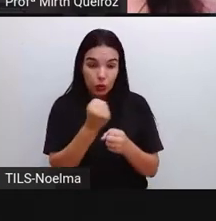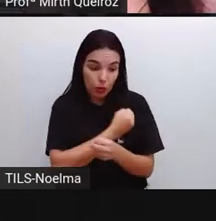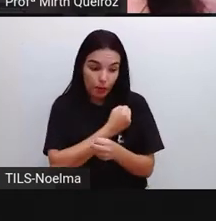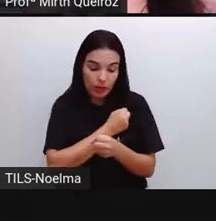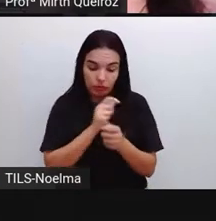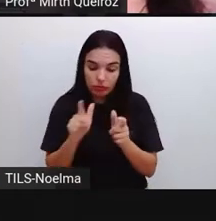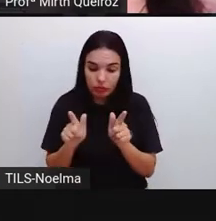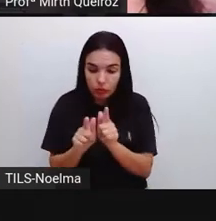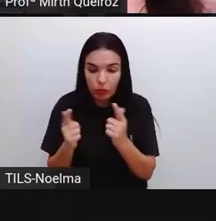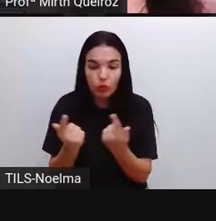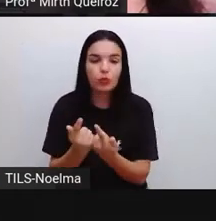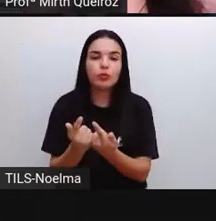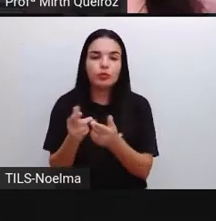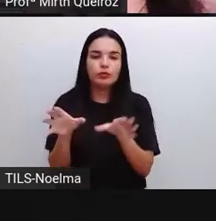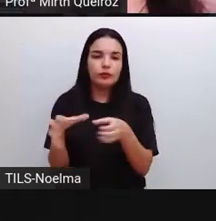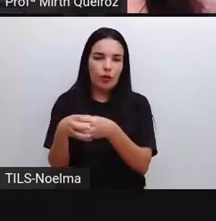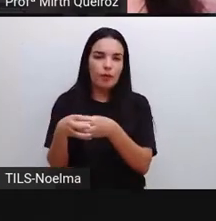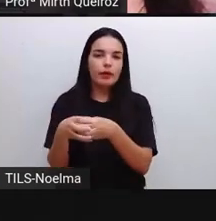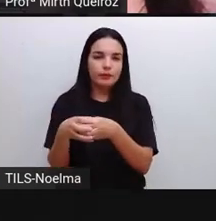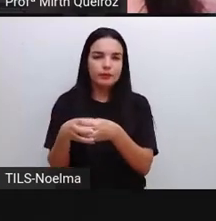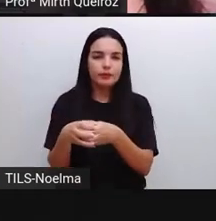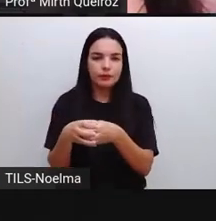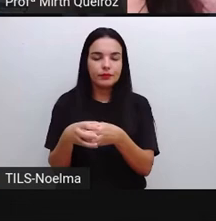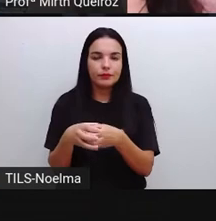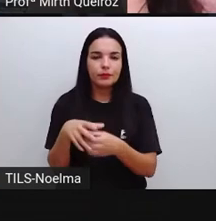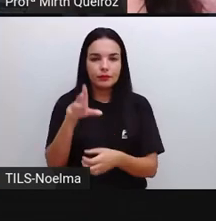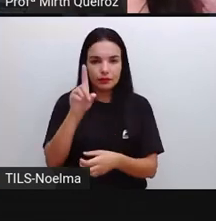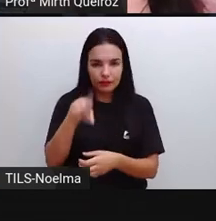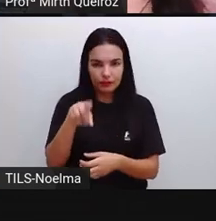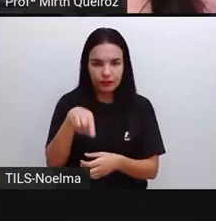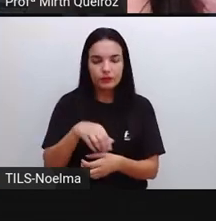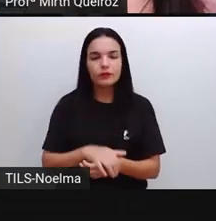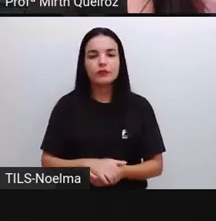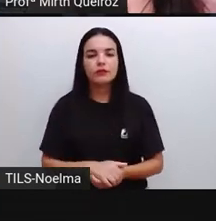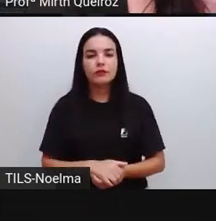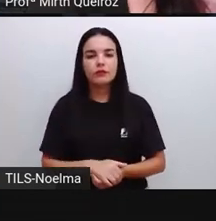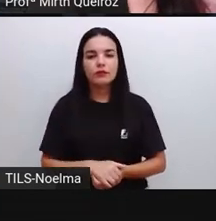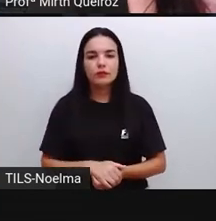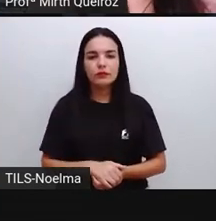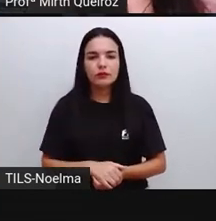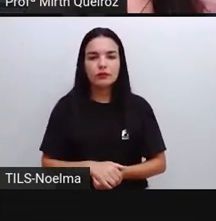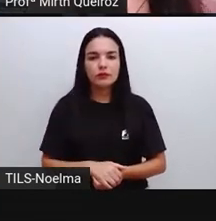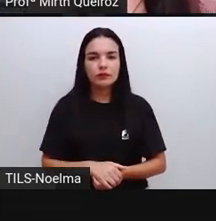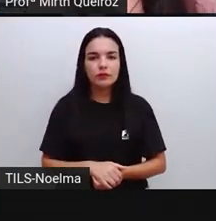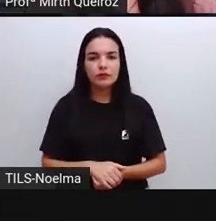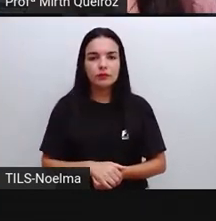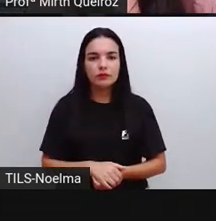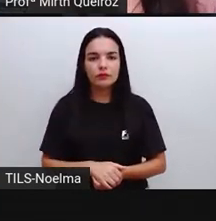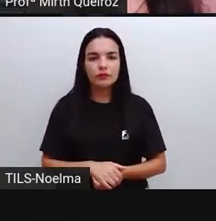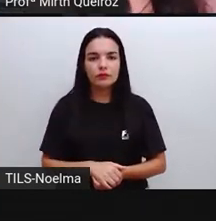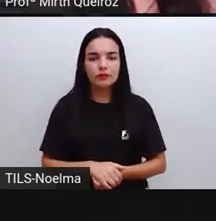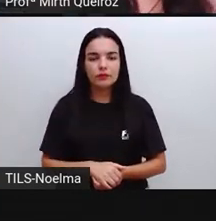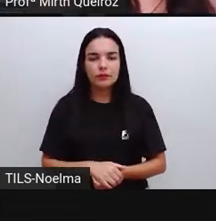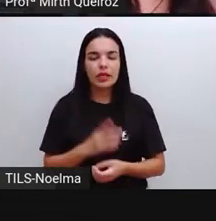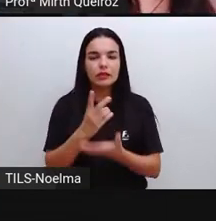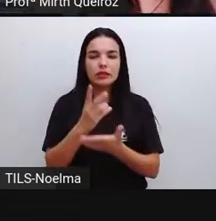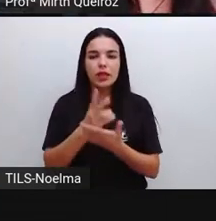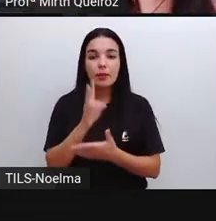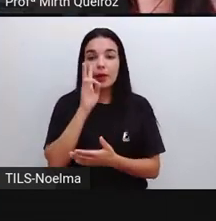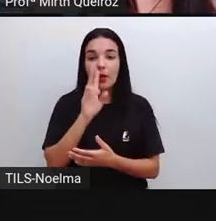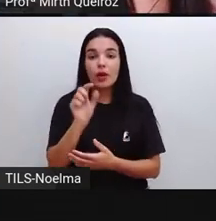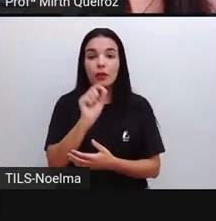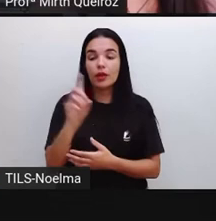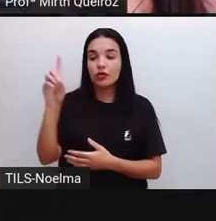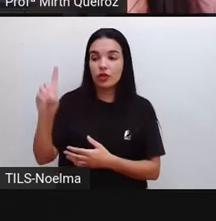uma classe certo cada três números formam uma classe A gente analisa o número da direita para